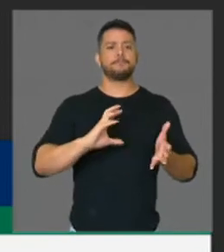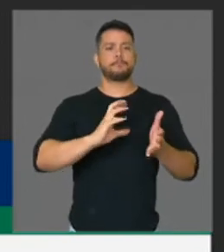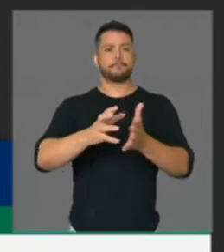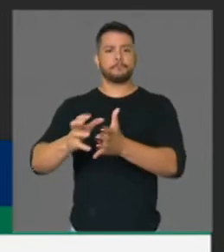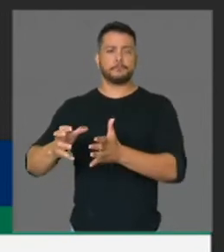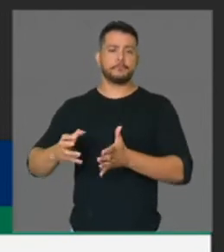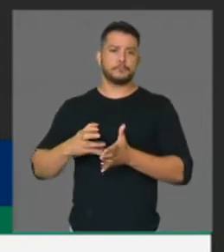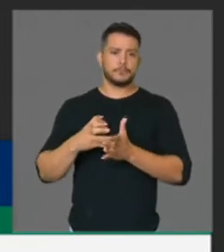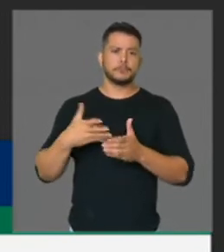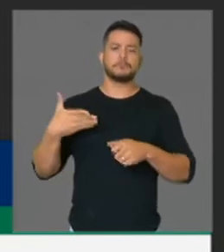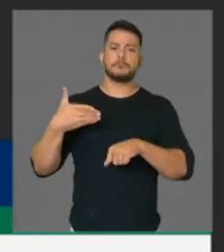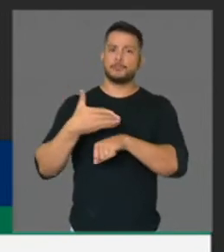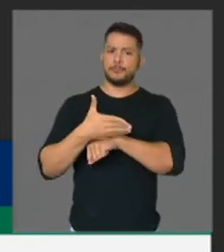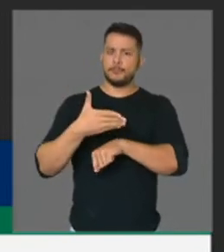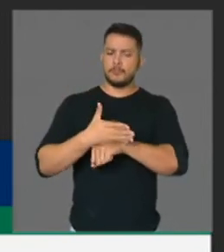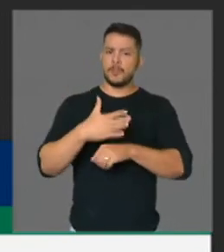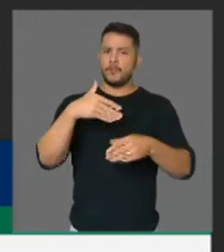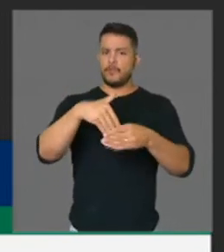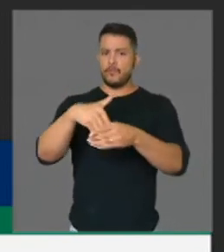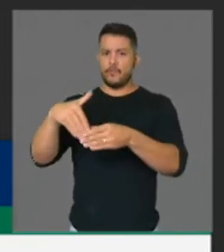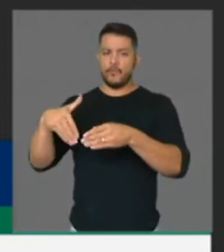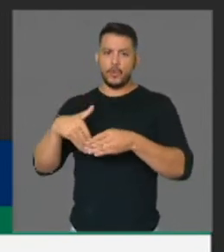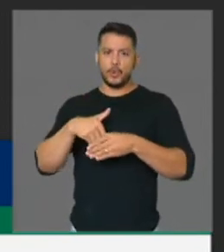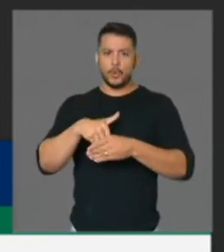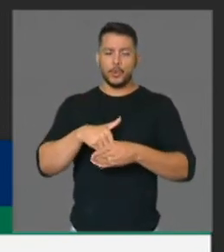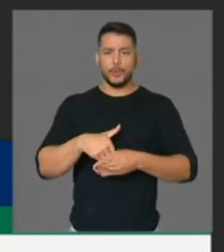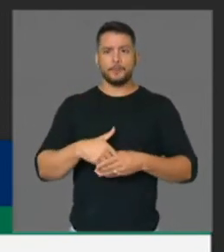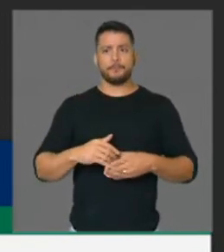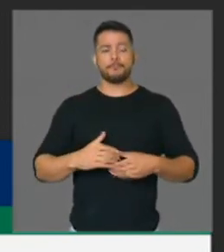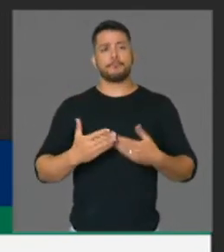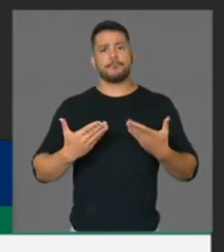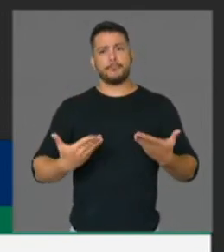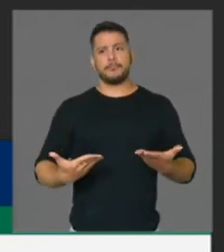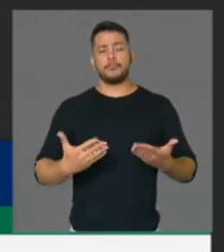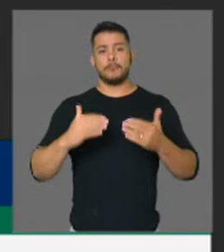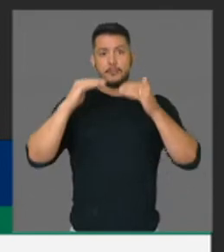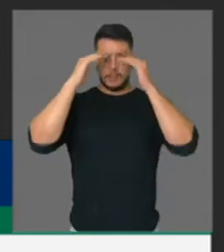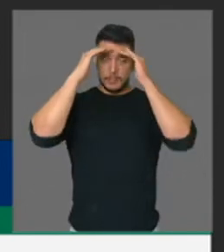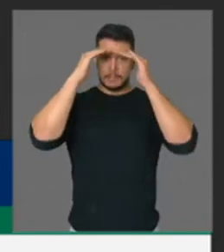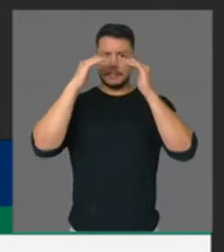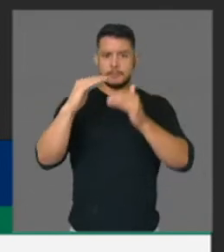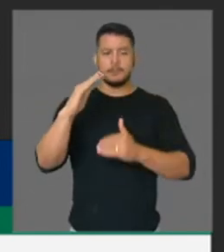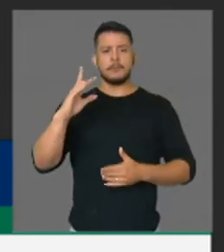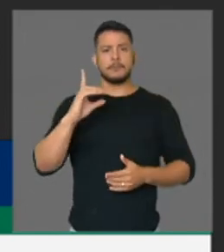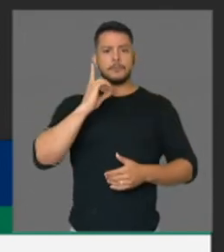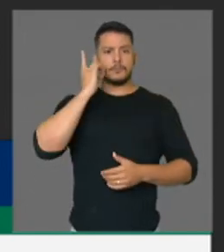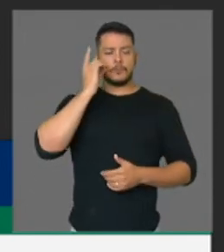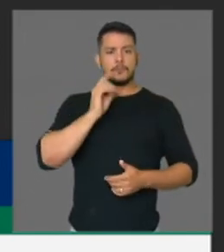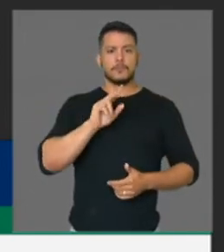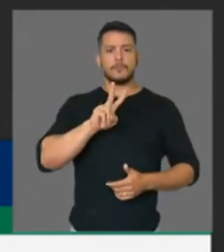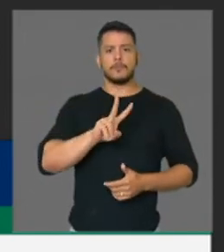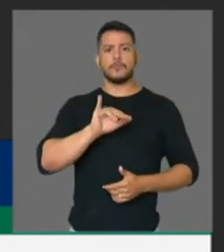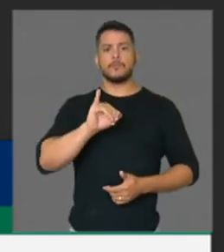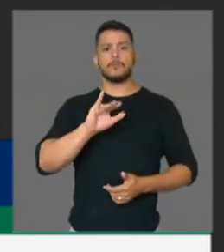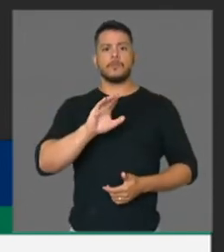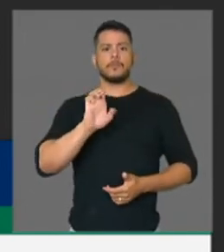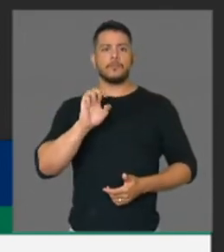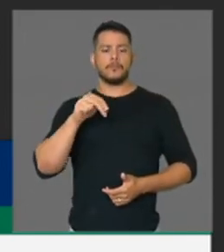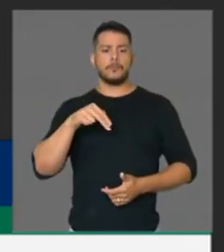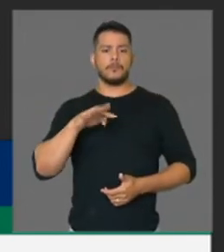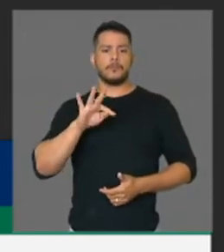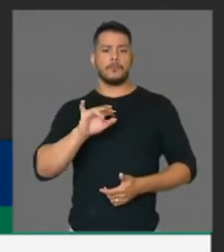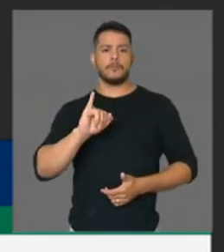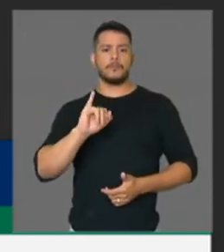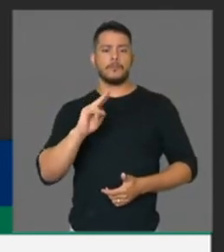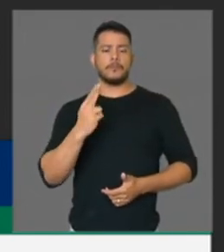momento. Destaco com muito cuidado e com muito respeito o nosso deputado Vicentinho Júnior, que há um bom tempo vem fazendo